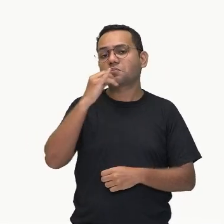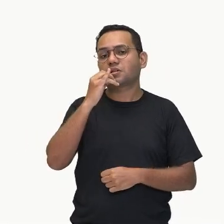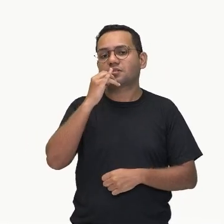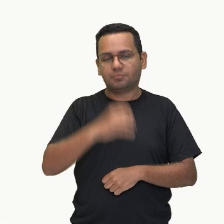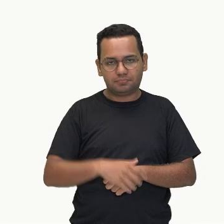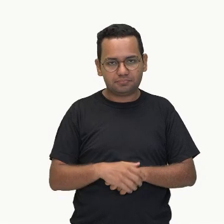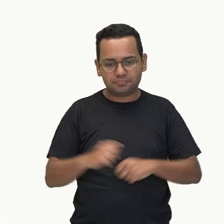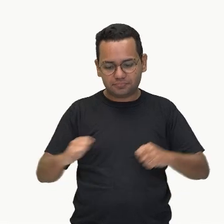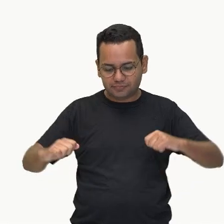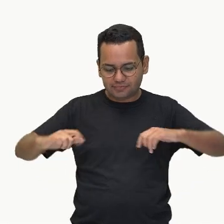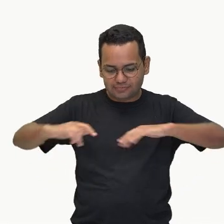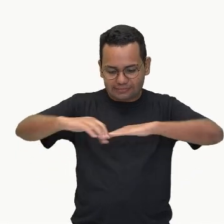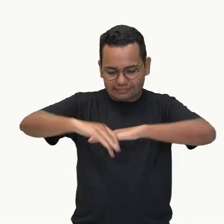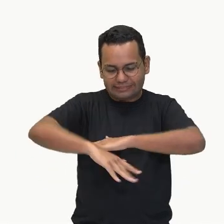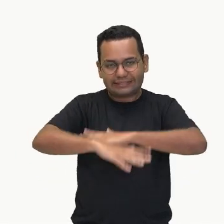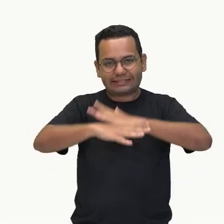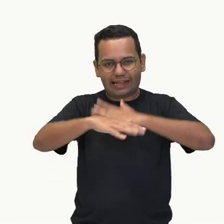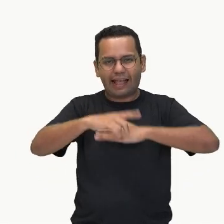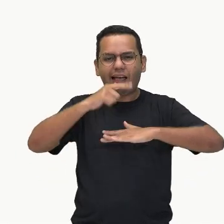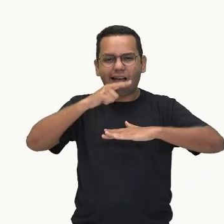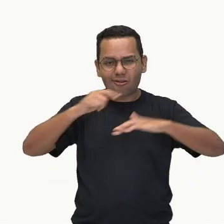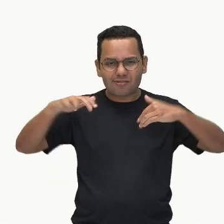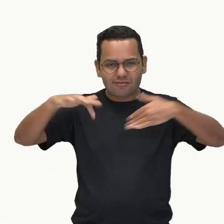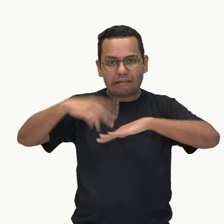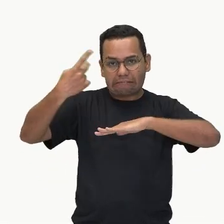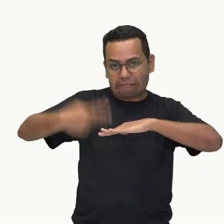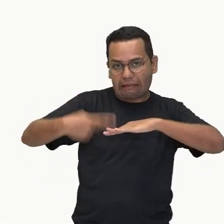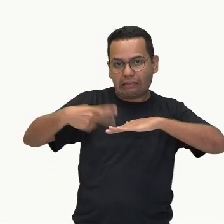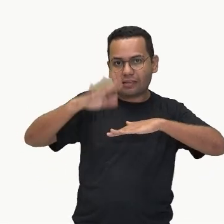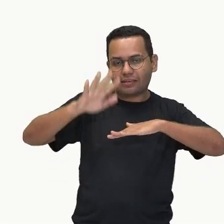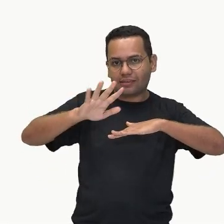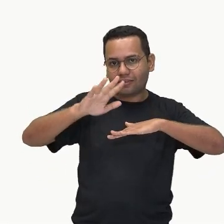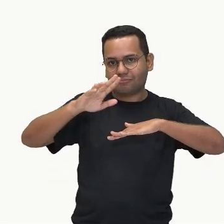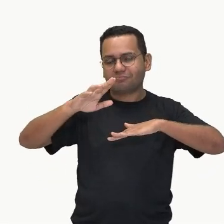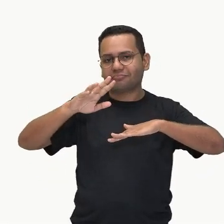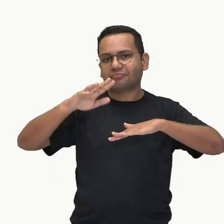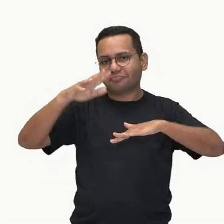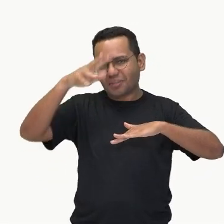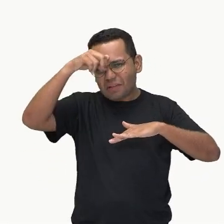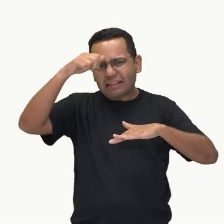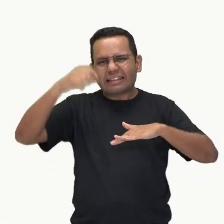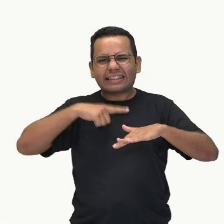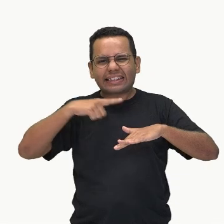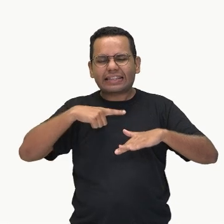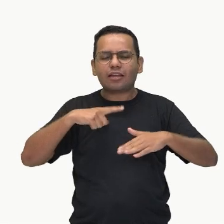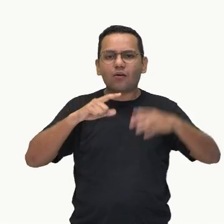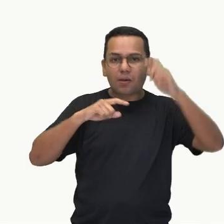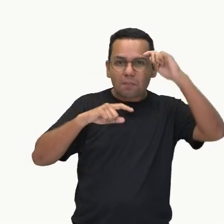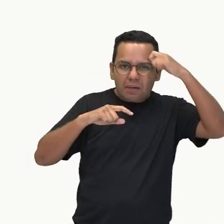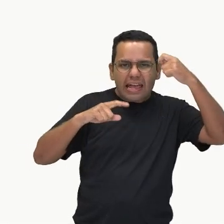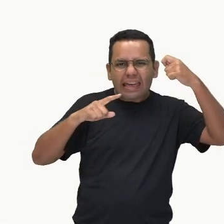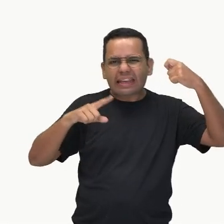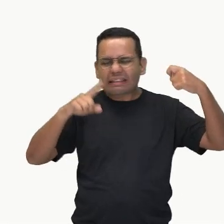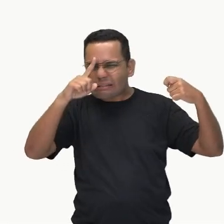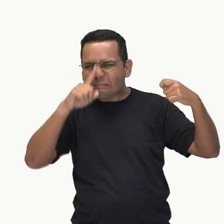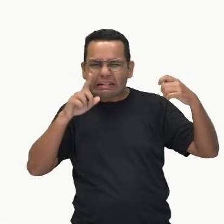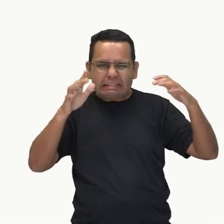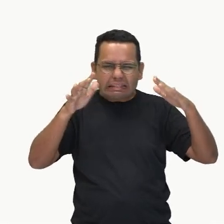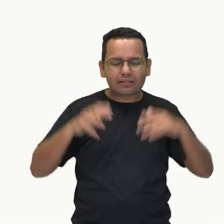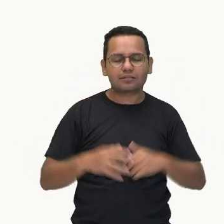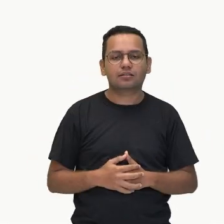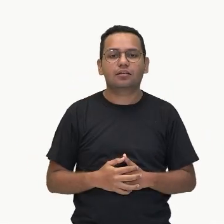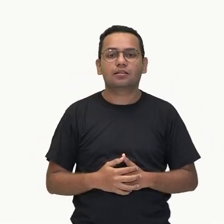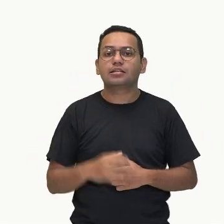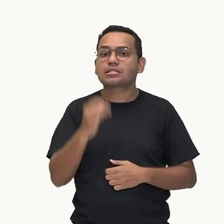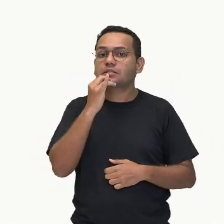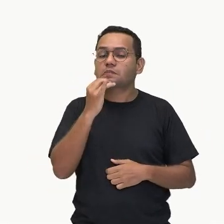ou rio Amazonas, que são águas barrentas, extremamente ricas em sedimentos. Se pegar um balde com água do rio Amazonas,